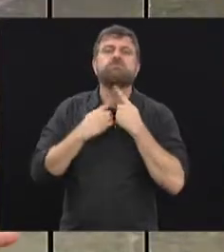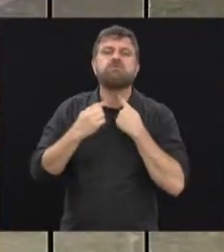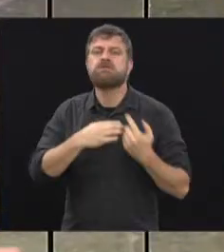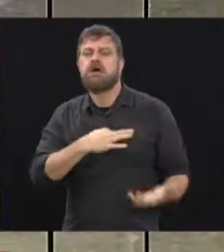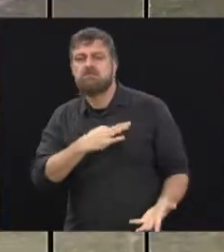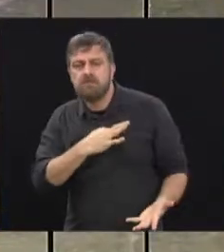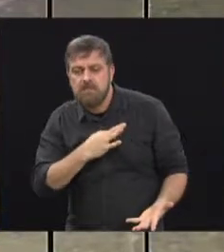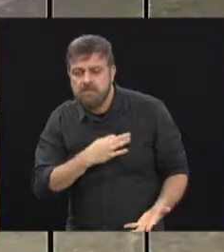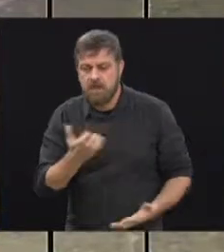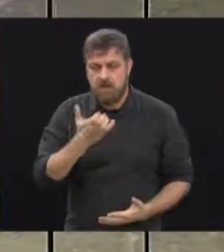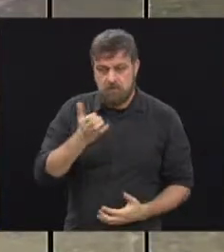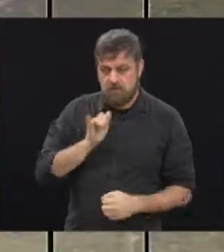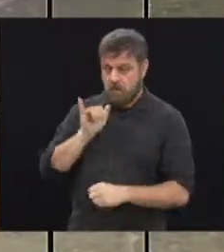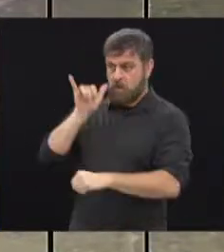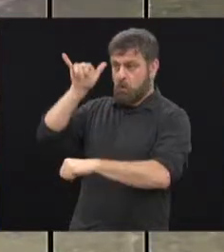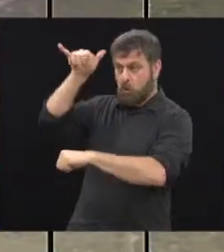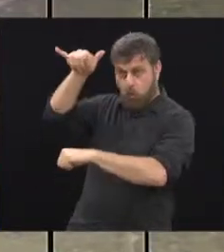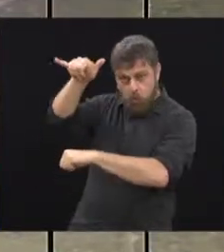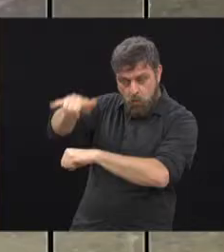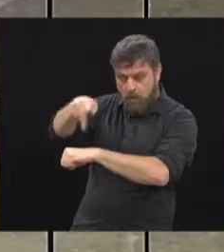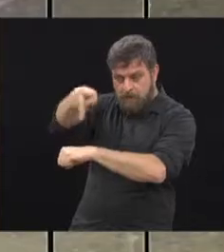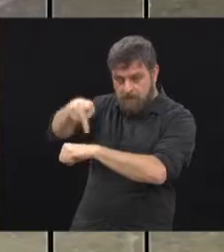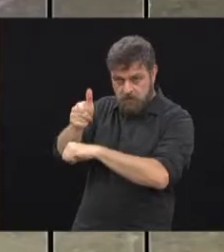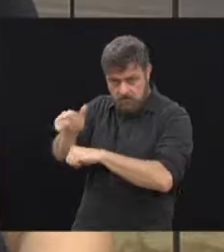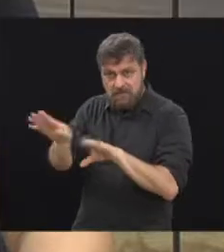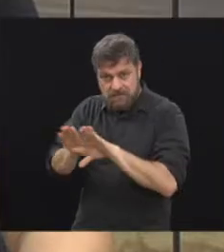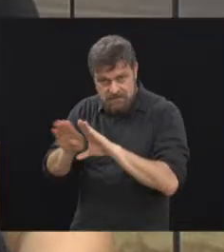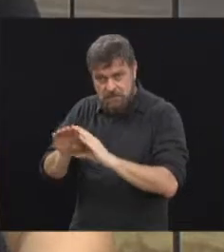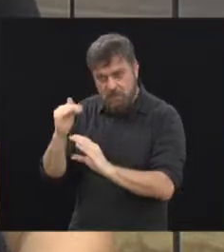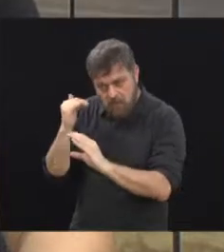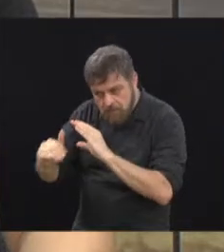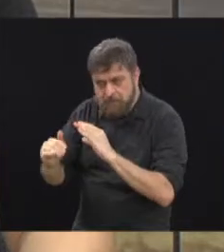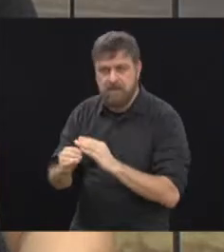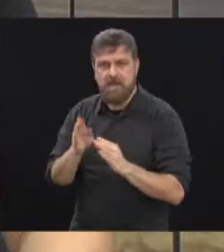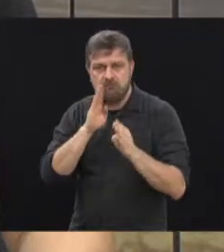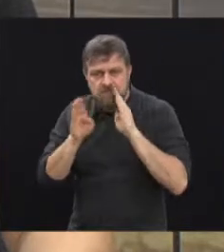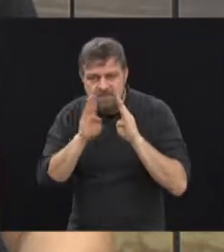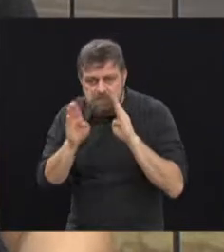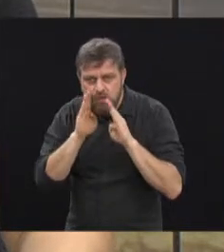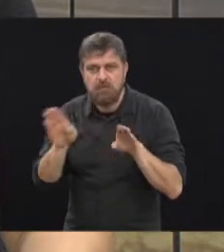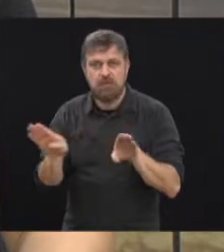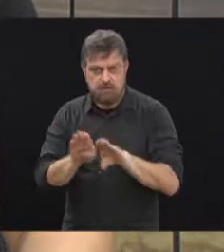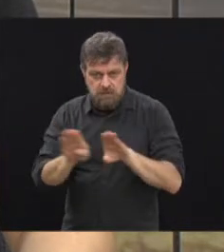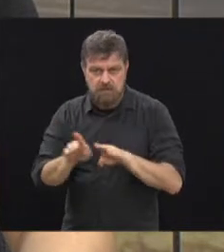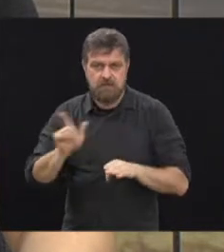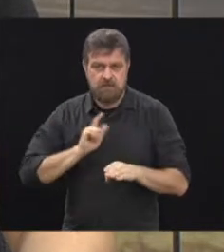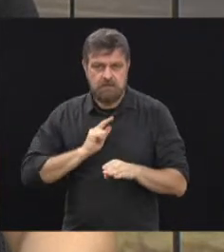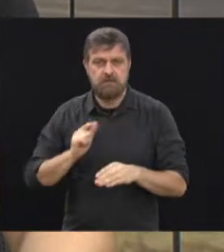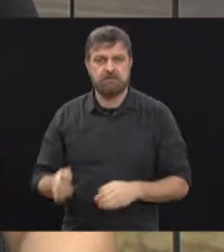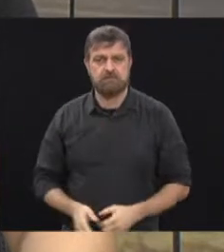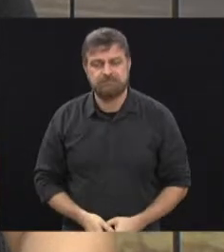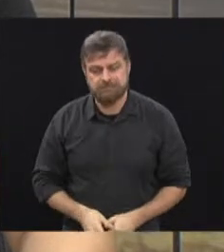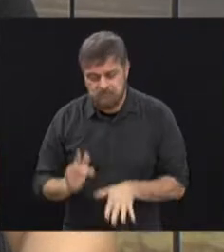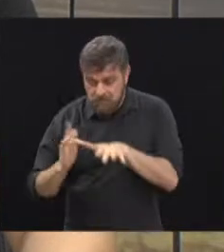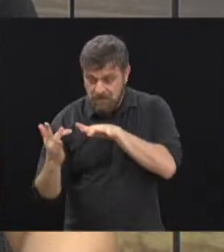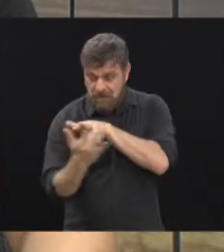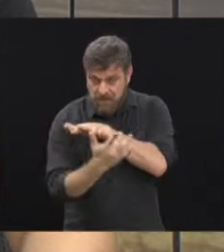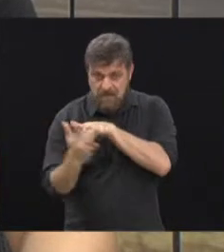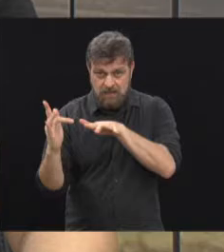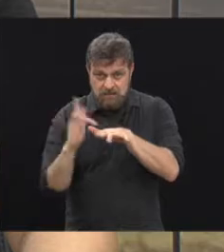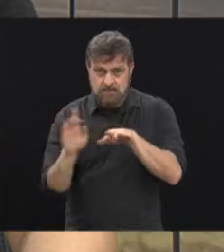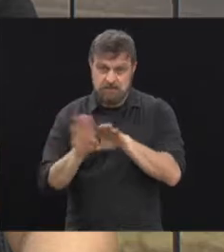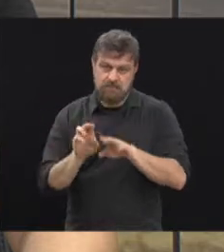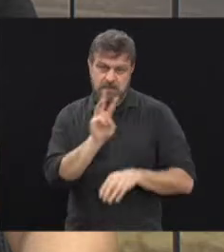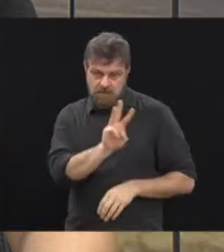voluntário, fazer o voluntarismo, também esses mesmos meios de contato? Esses mesmos meios, a gente está nas redes sociais e